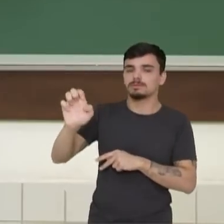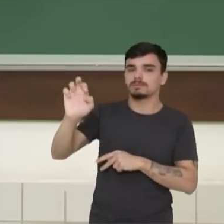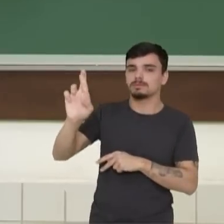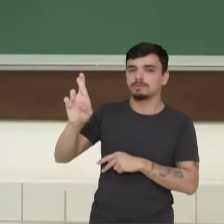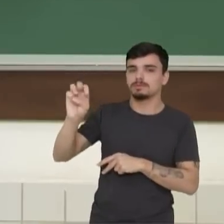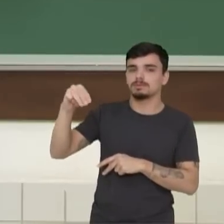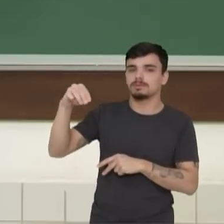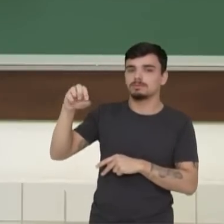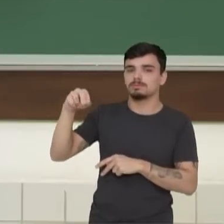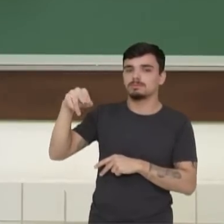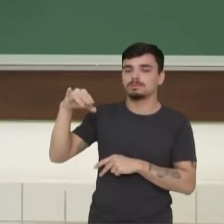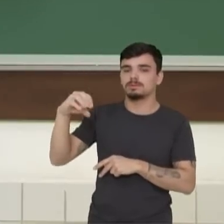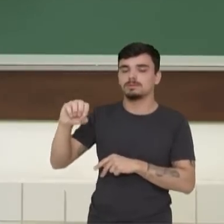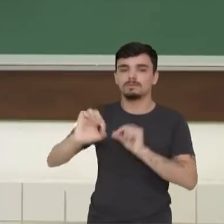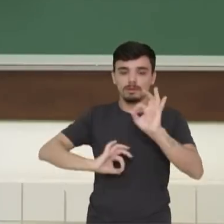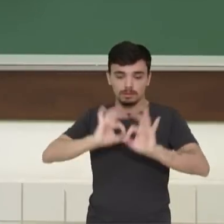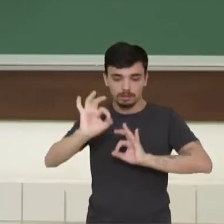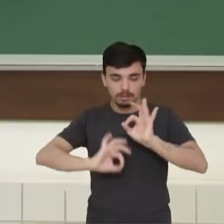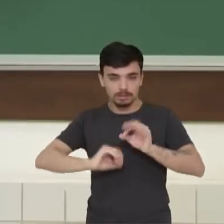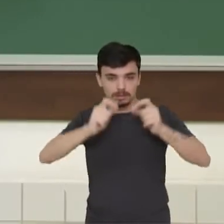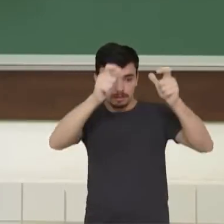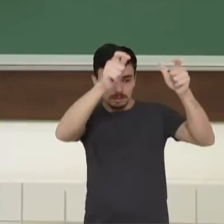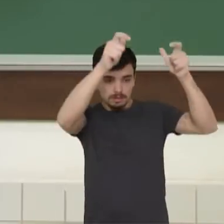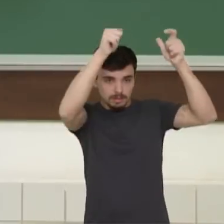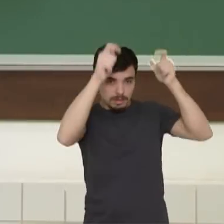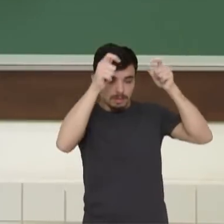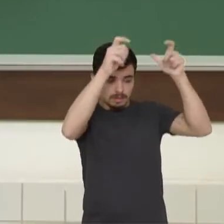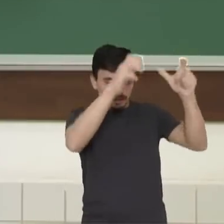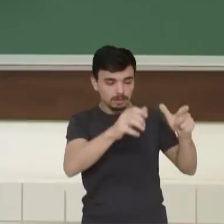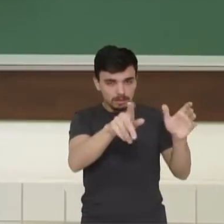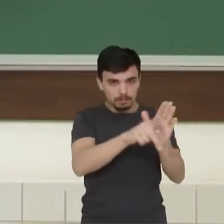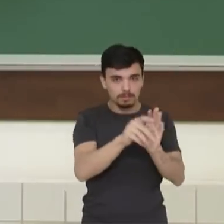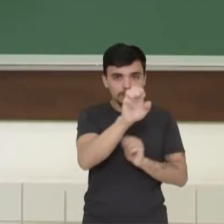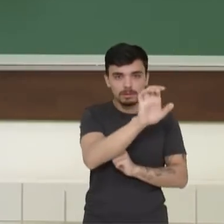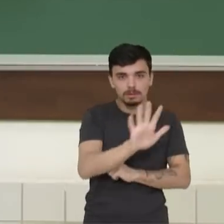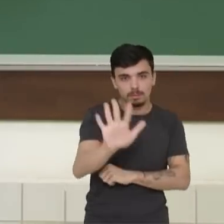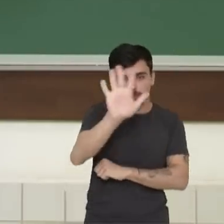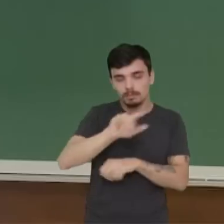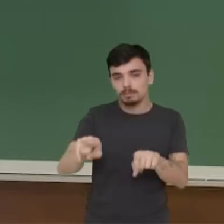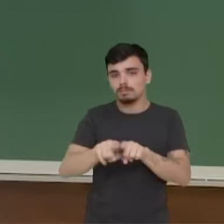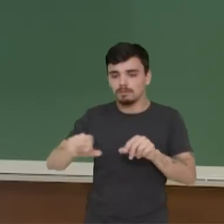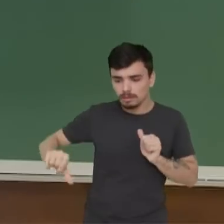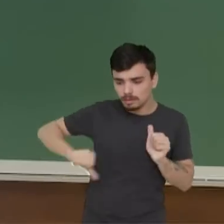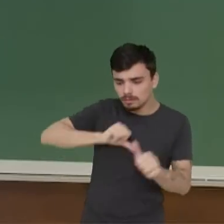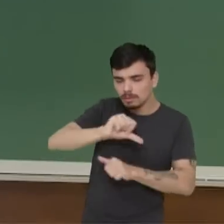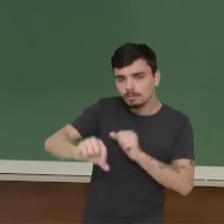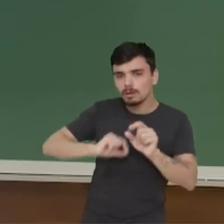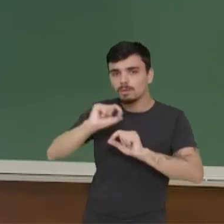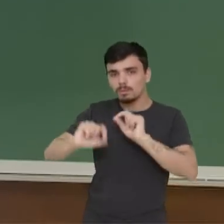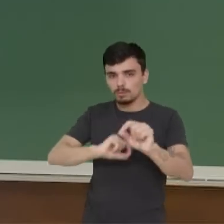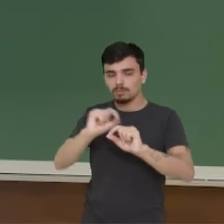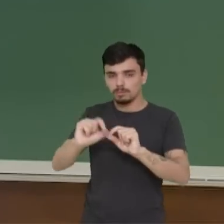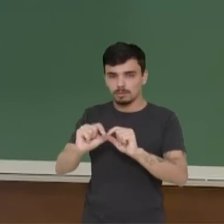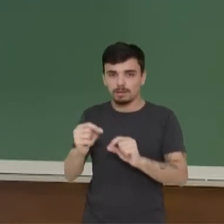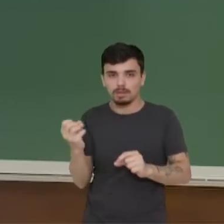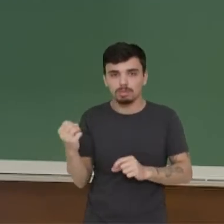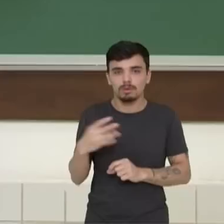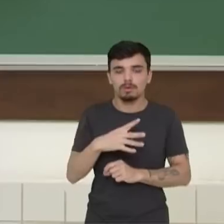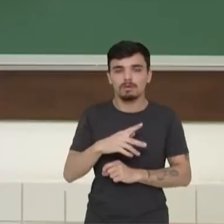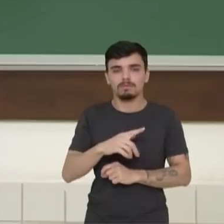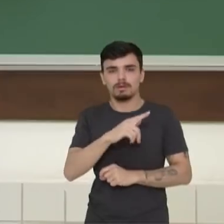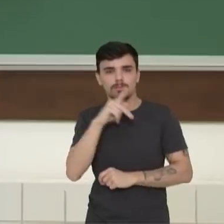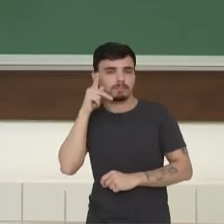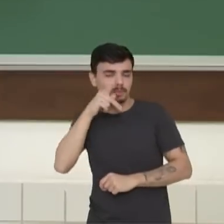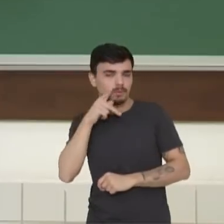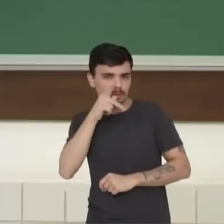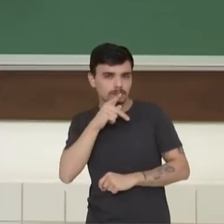vão organizar reinos na Europa e esses reinos vão acabar transformando e criando novas instituições políticas,